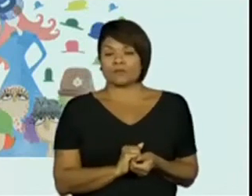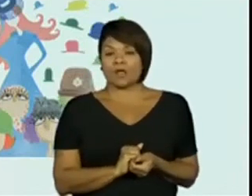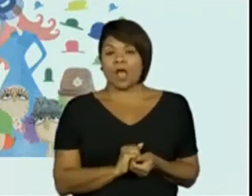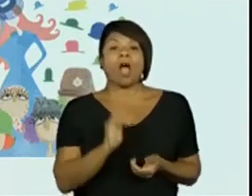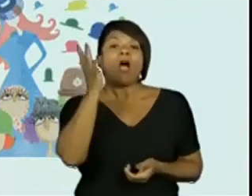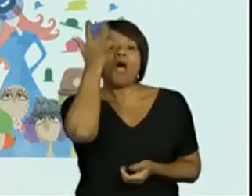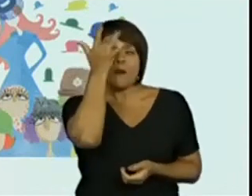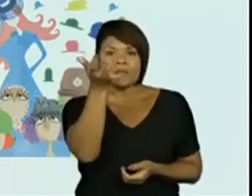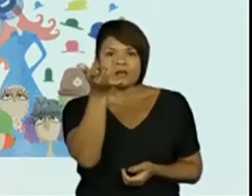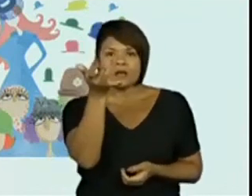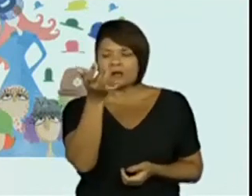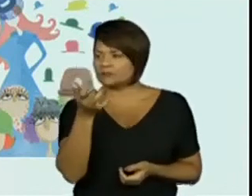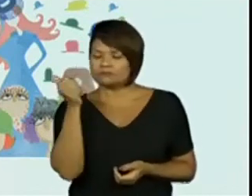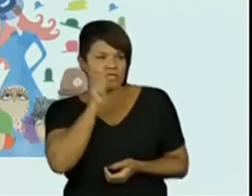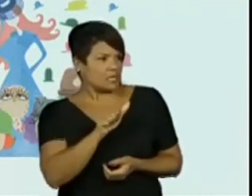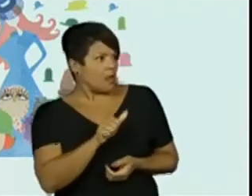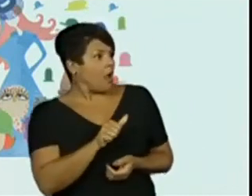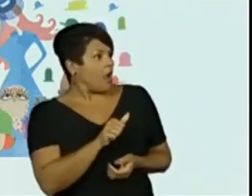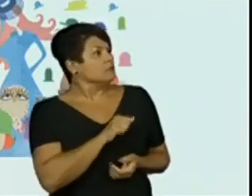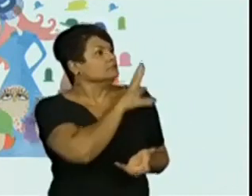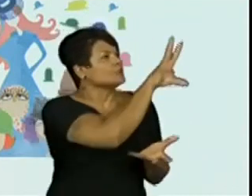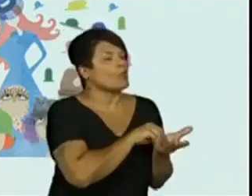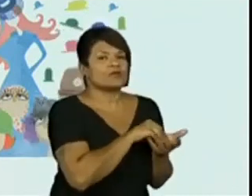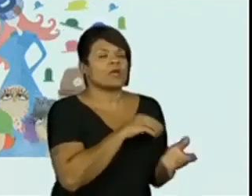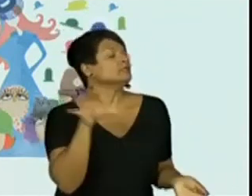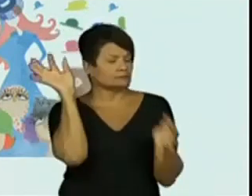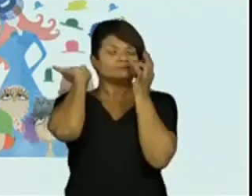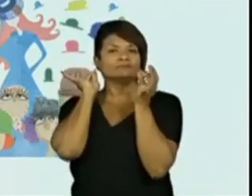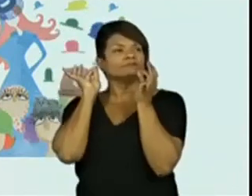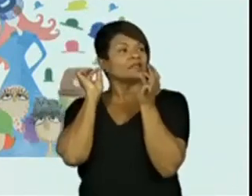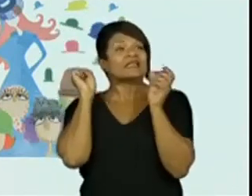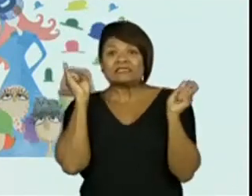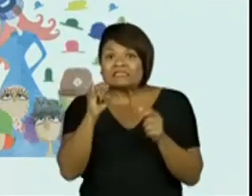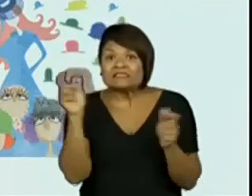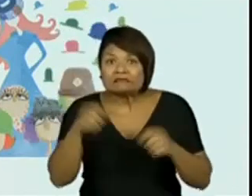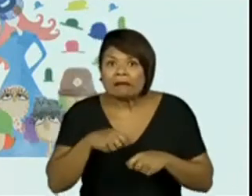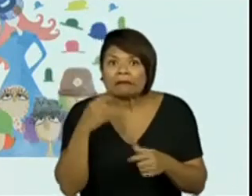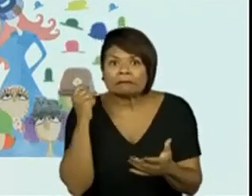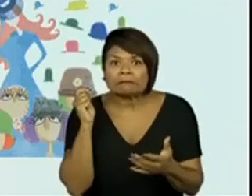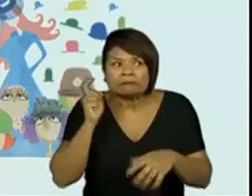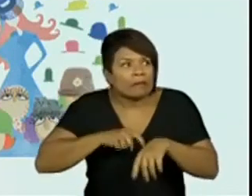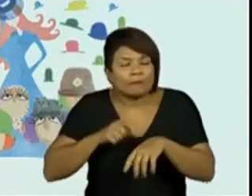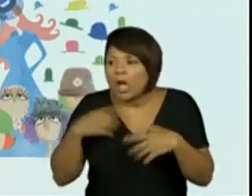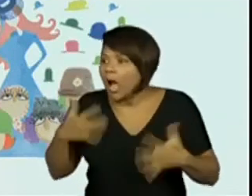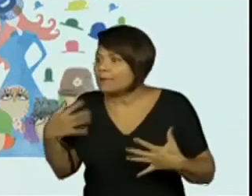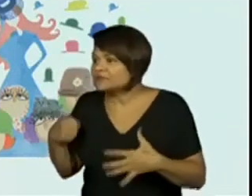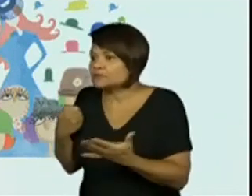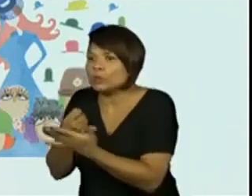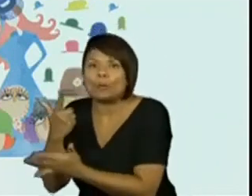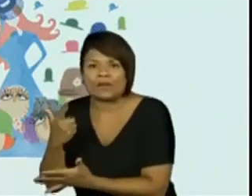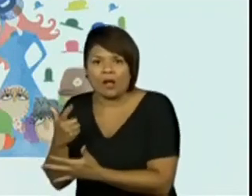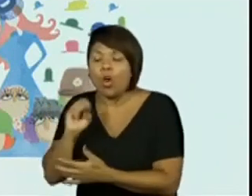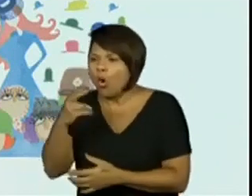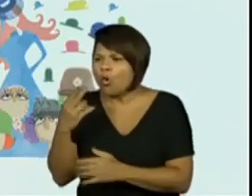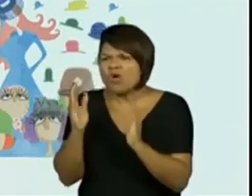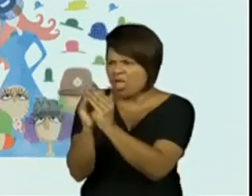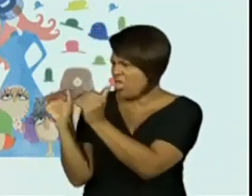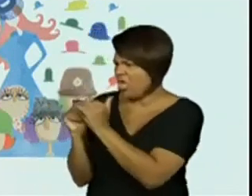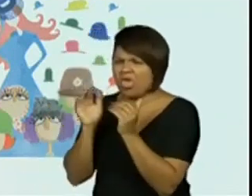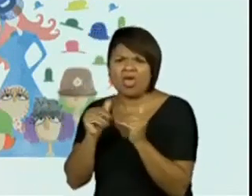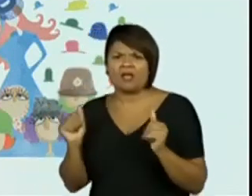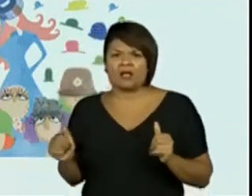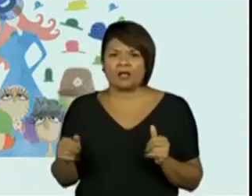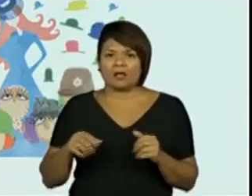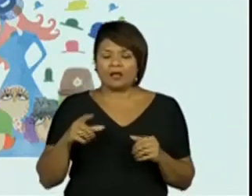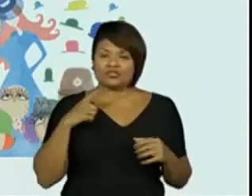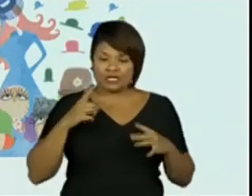apareciam de chapéu. Se desse tempo, elas compravam. Se não desse, se arranjavam.